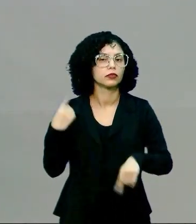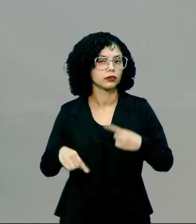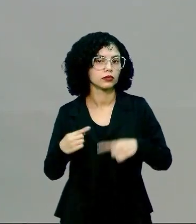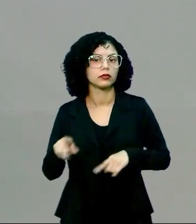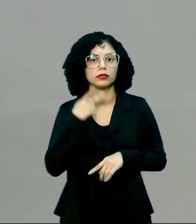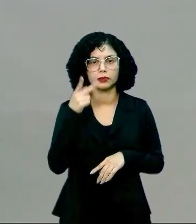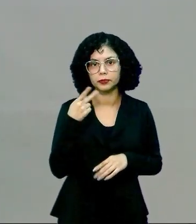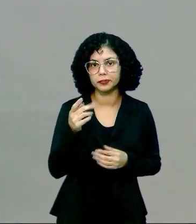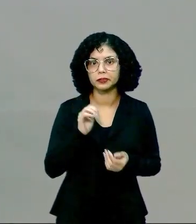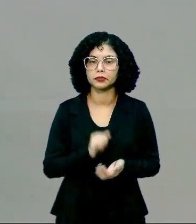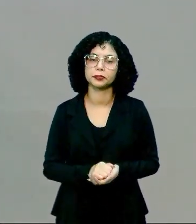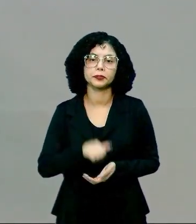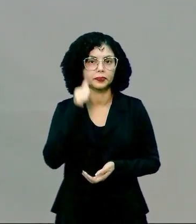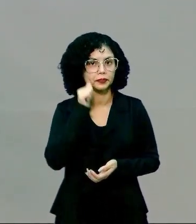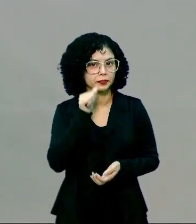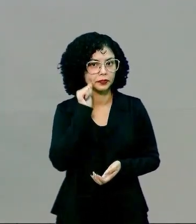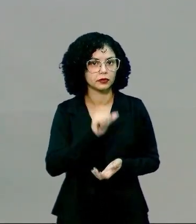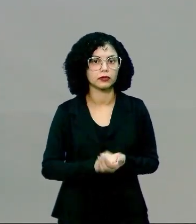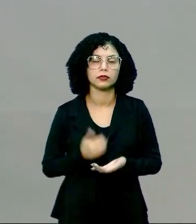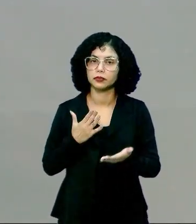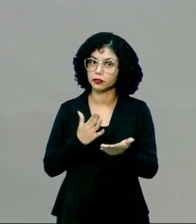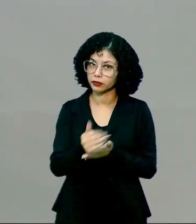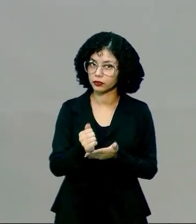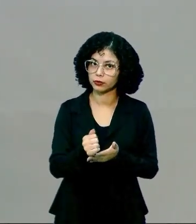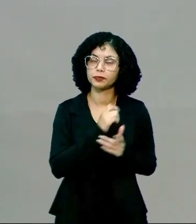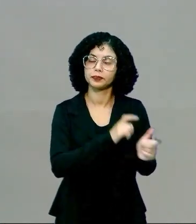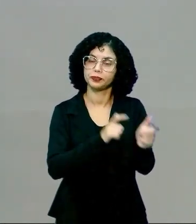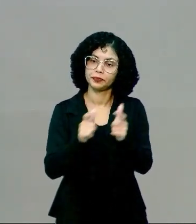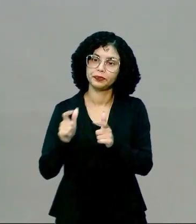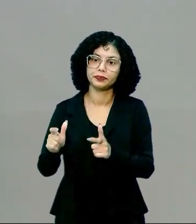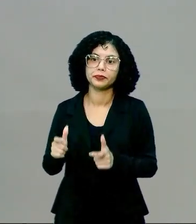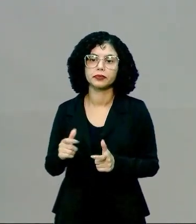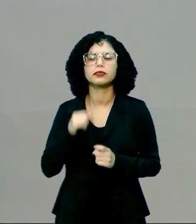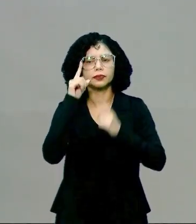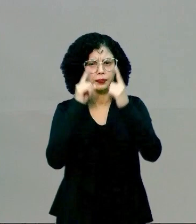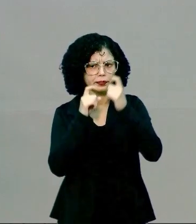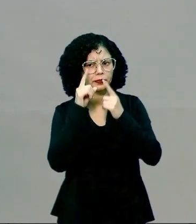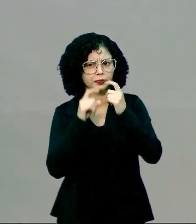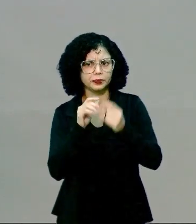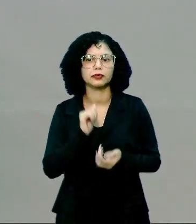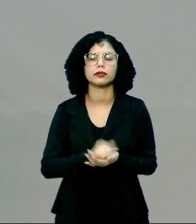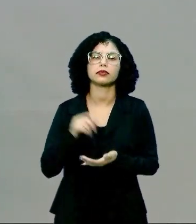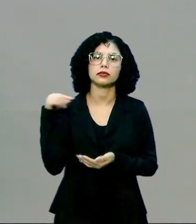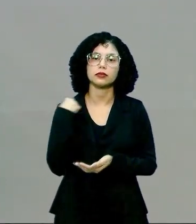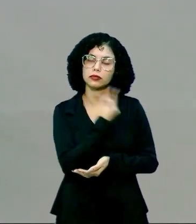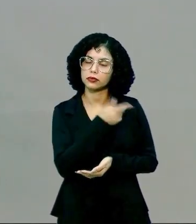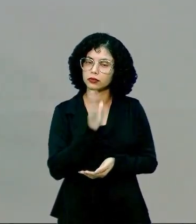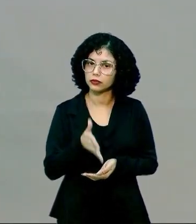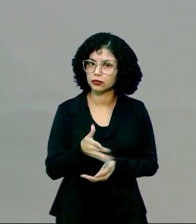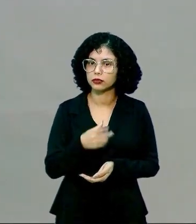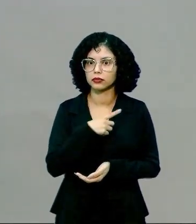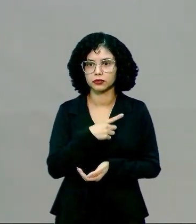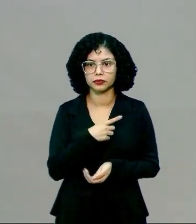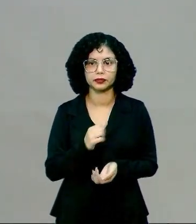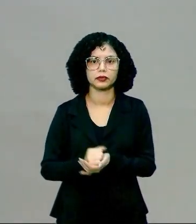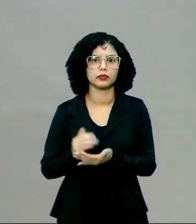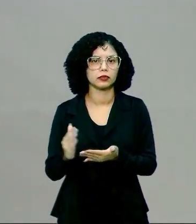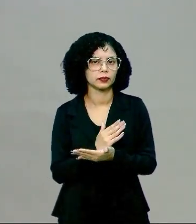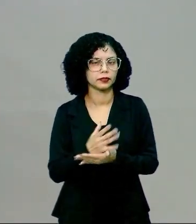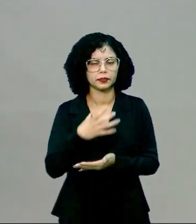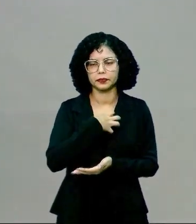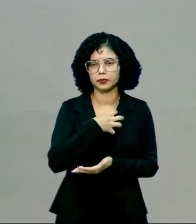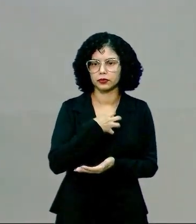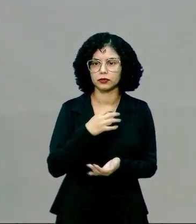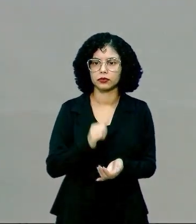politicamente falando, a mulher ela conquistou espaços expressivos. Nós já tivemos um determinado